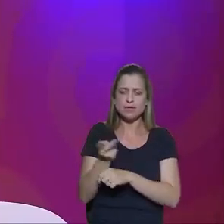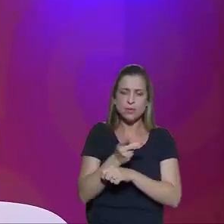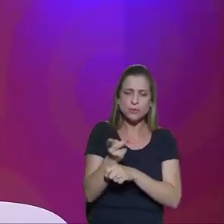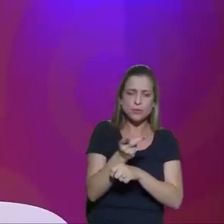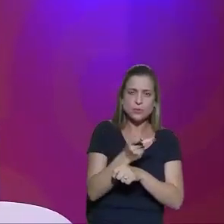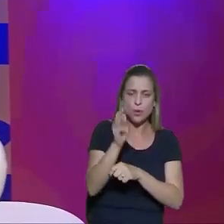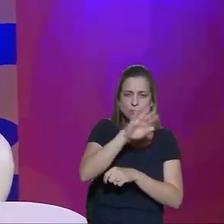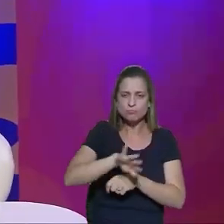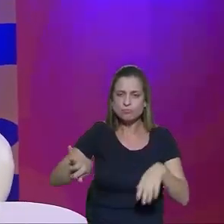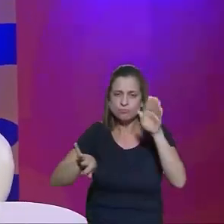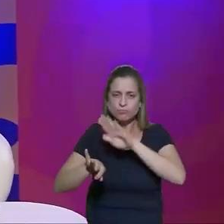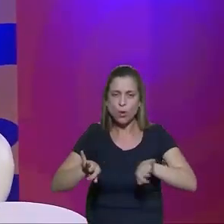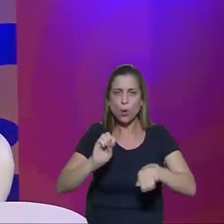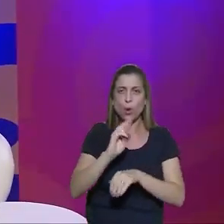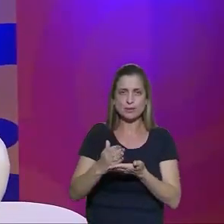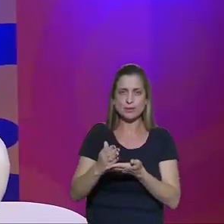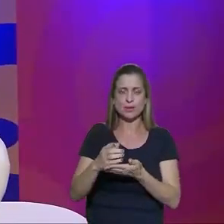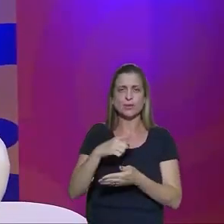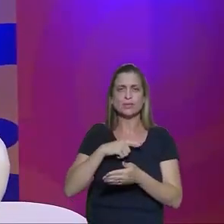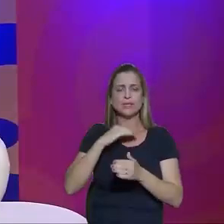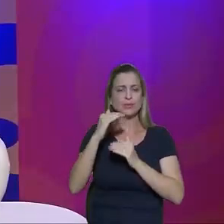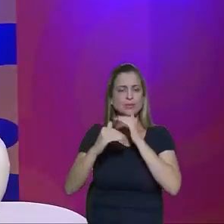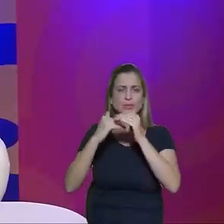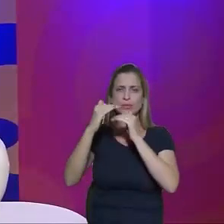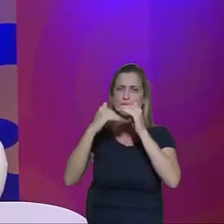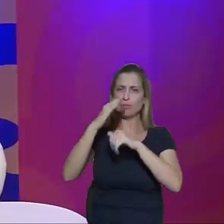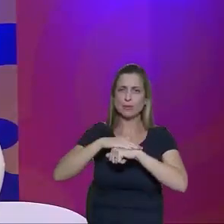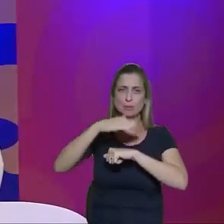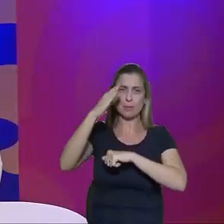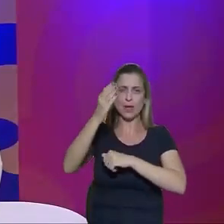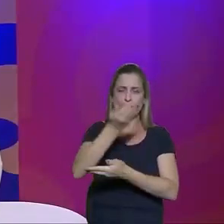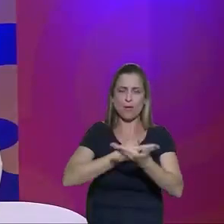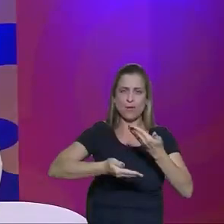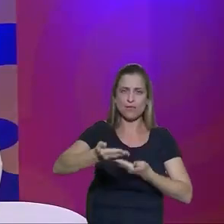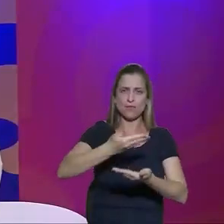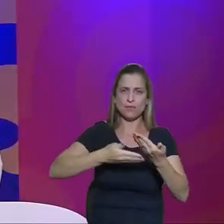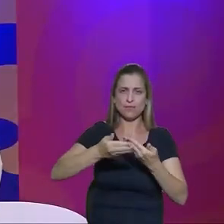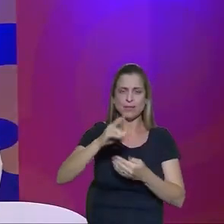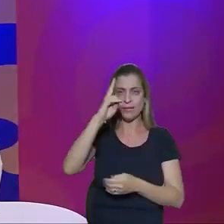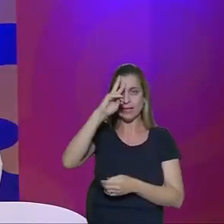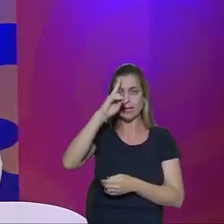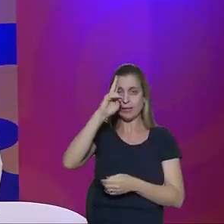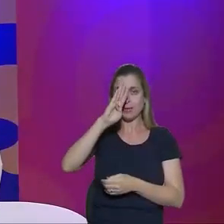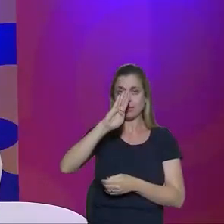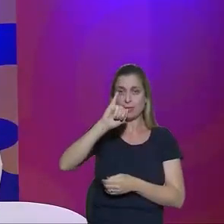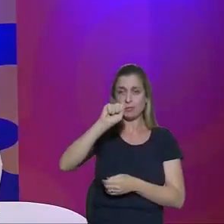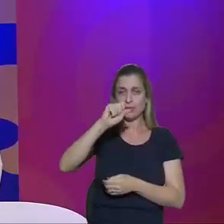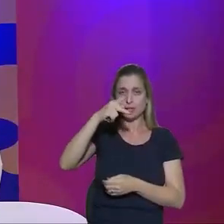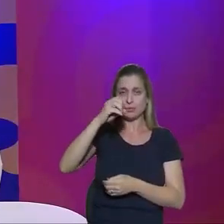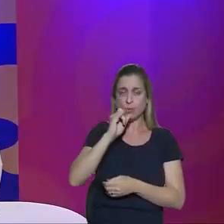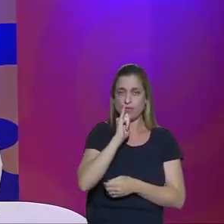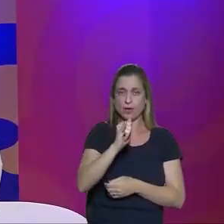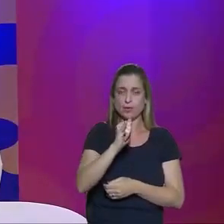uma caravela, ou na rigidez prisional de um navio e demanda maior envolvimento. Lembremos do que disse Bispo Antônio